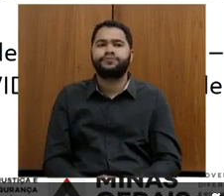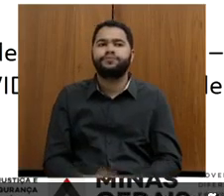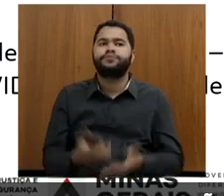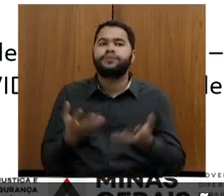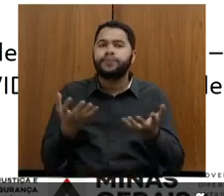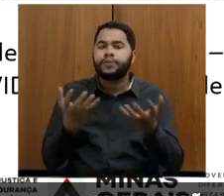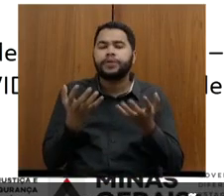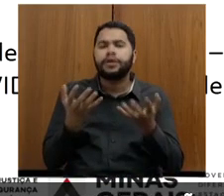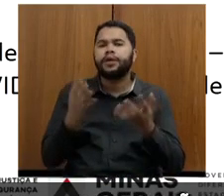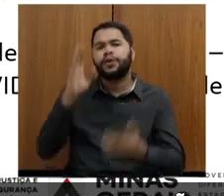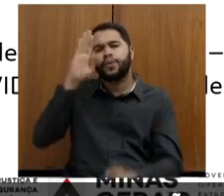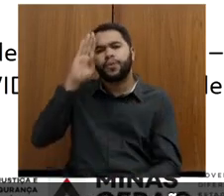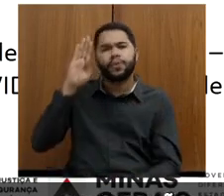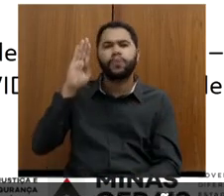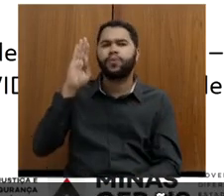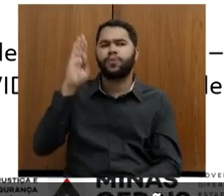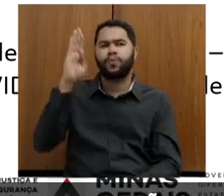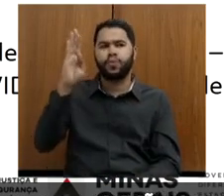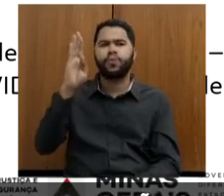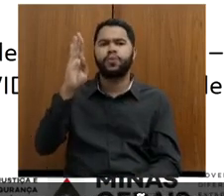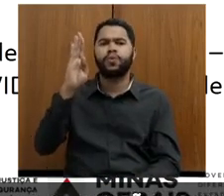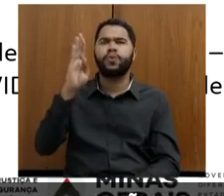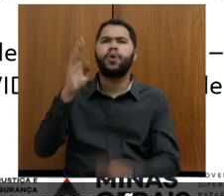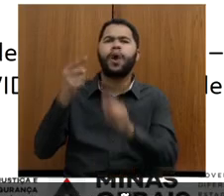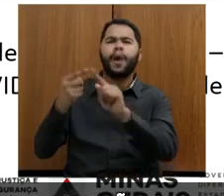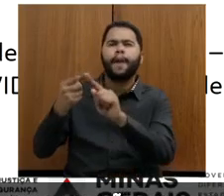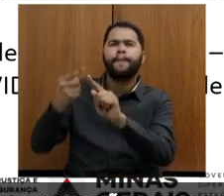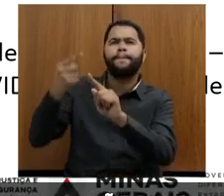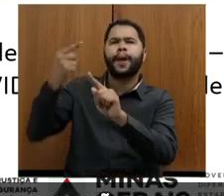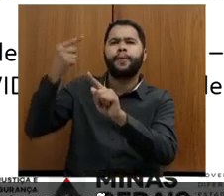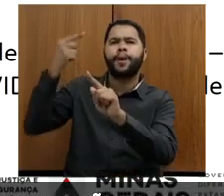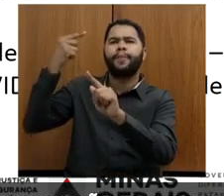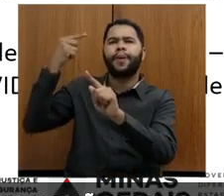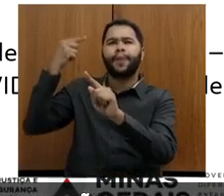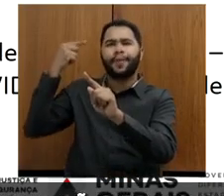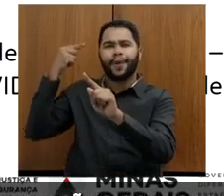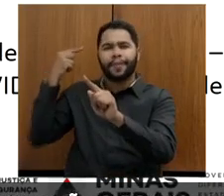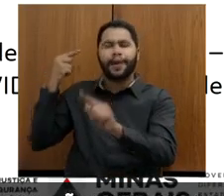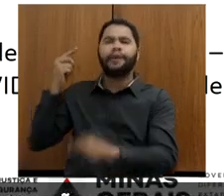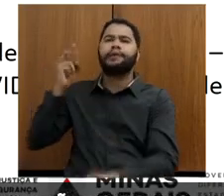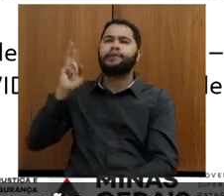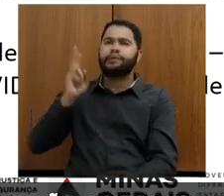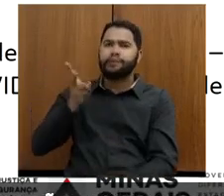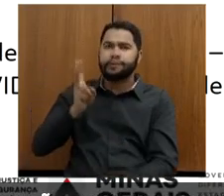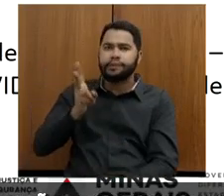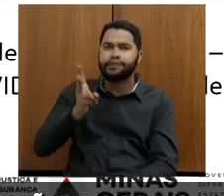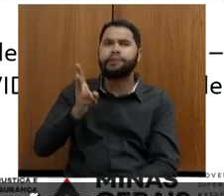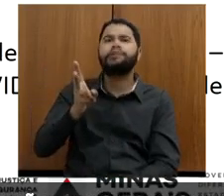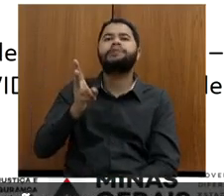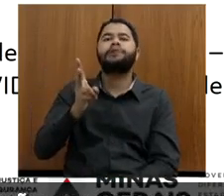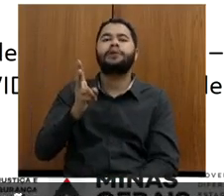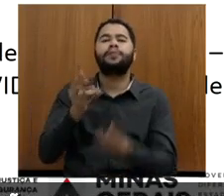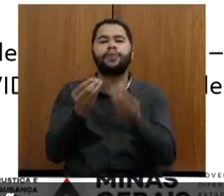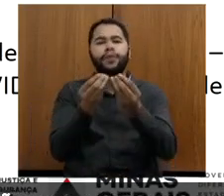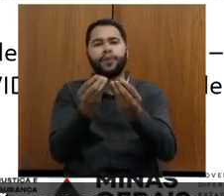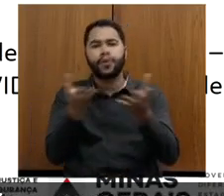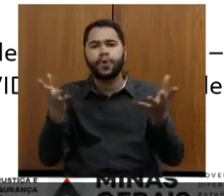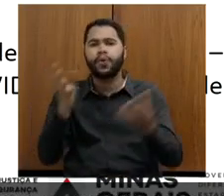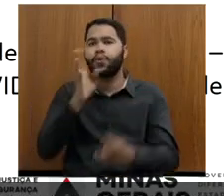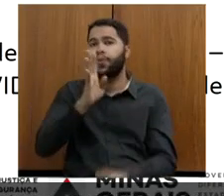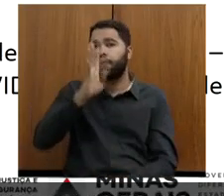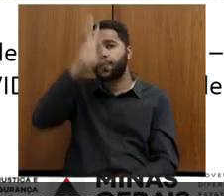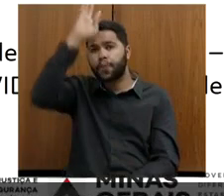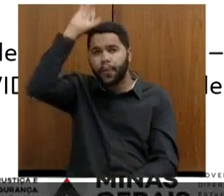quero destacar que desde o início nós cedemos Bombeiros